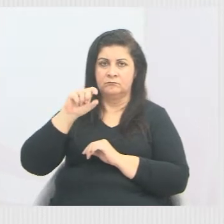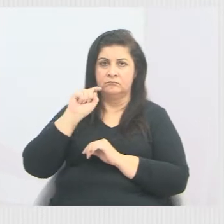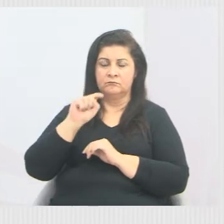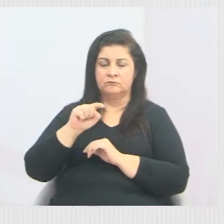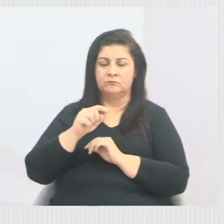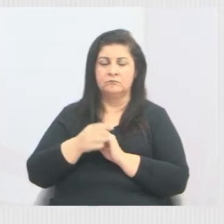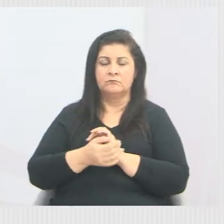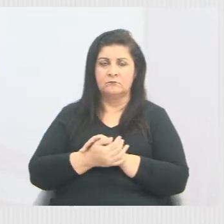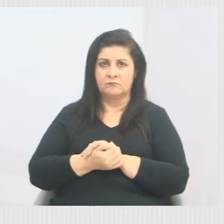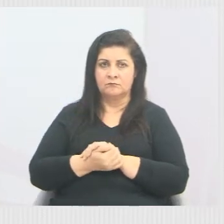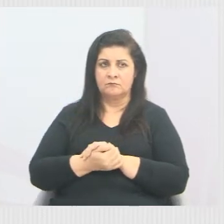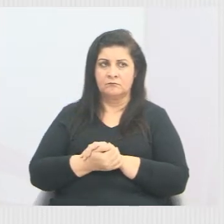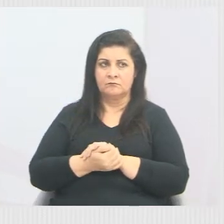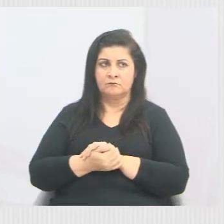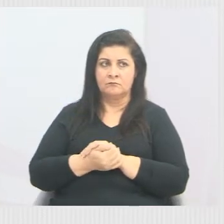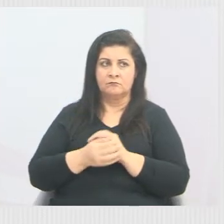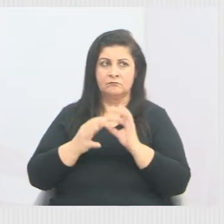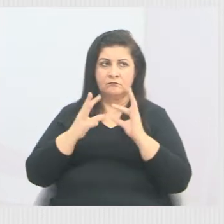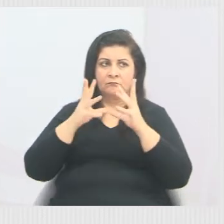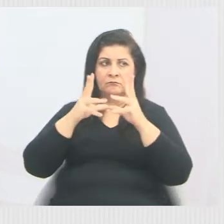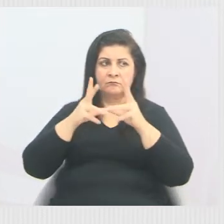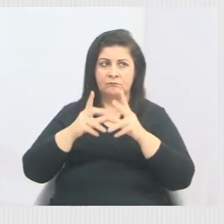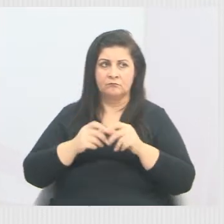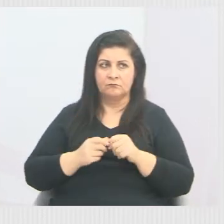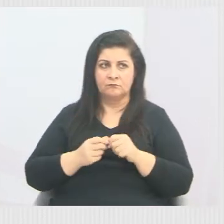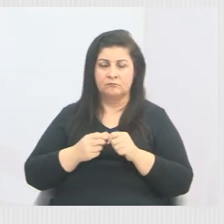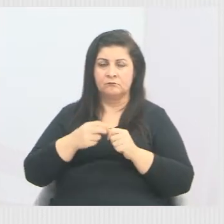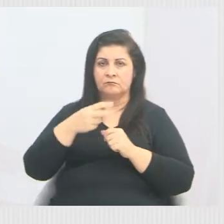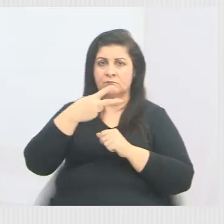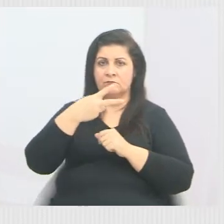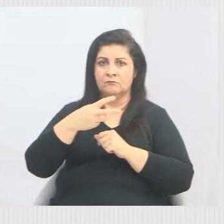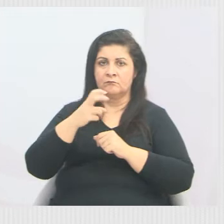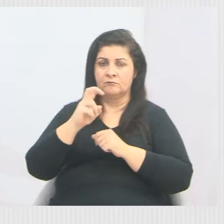129.896, dando um total de